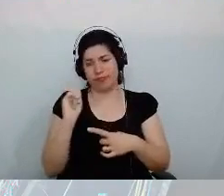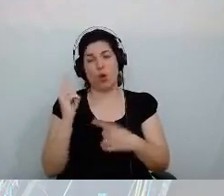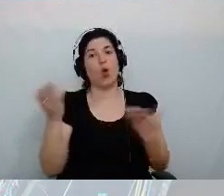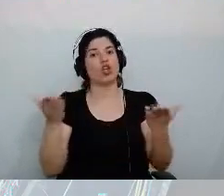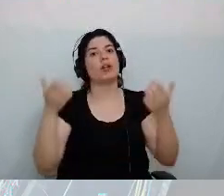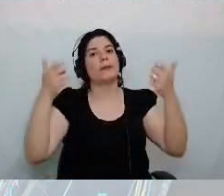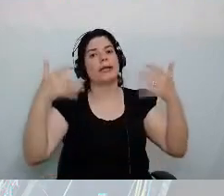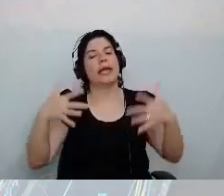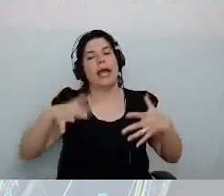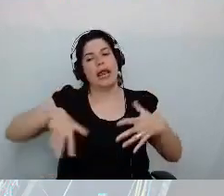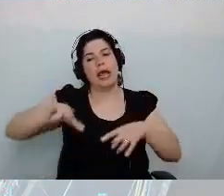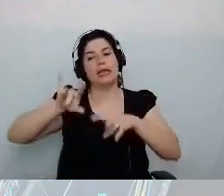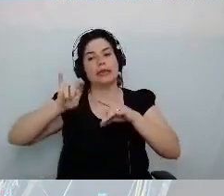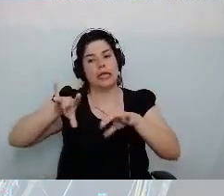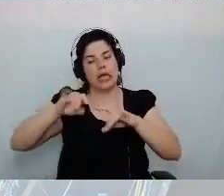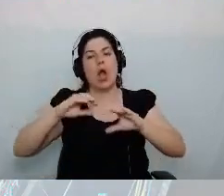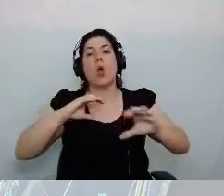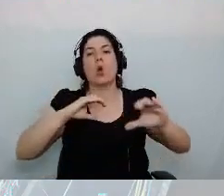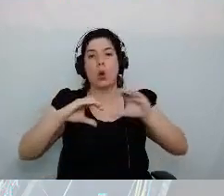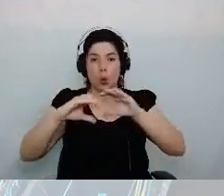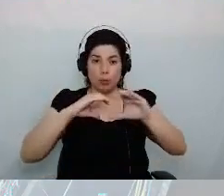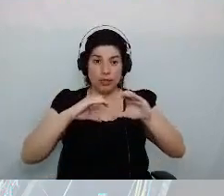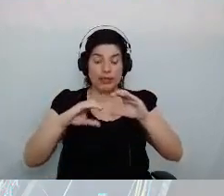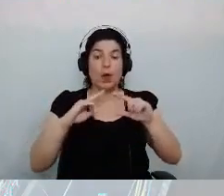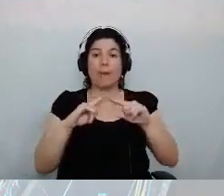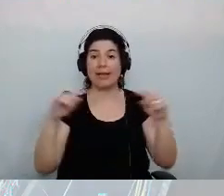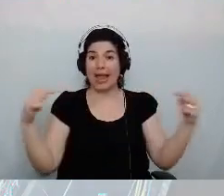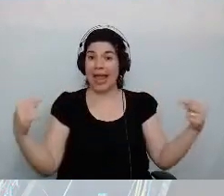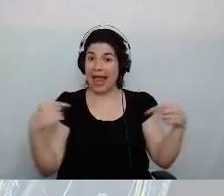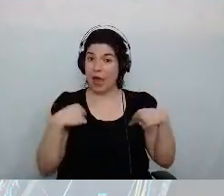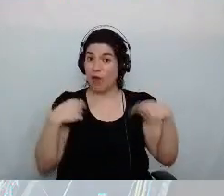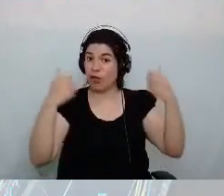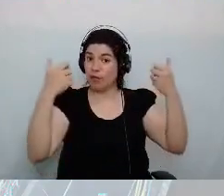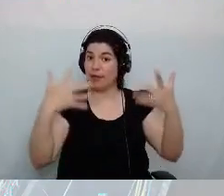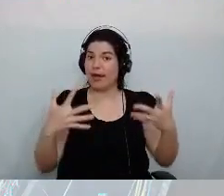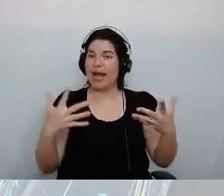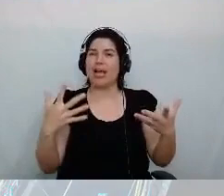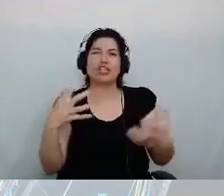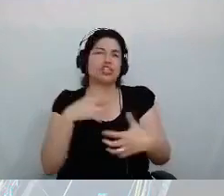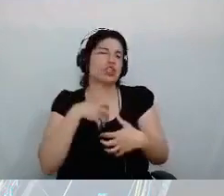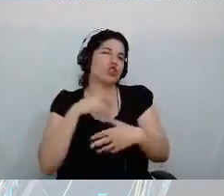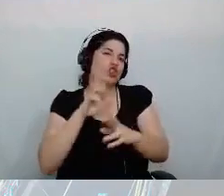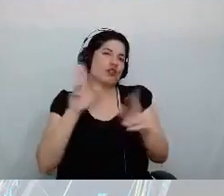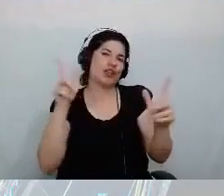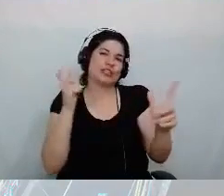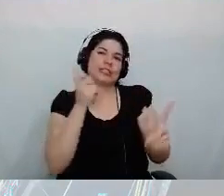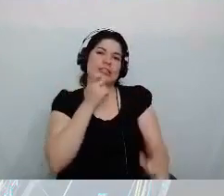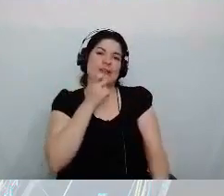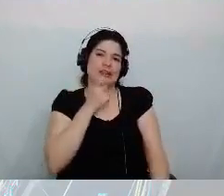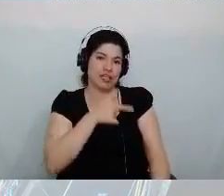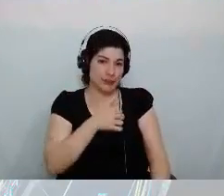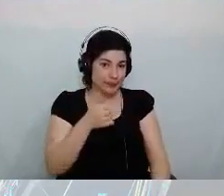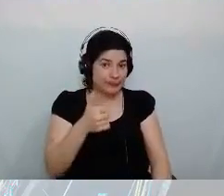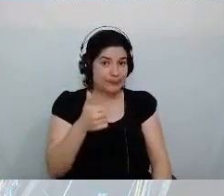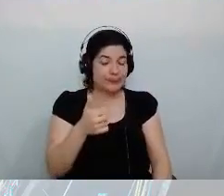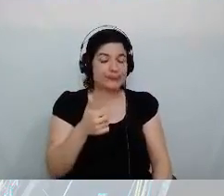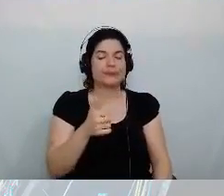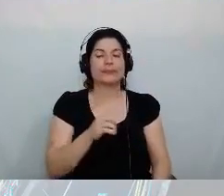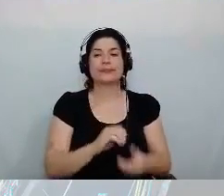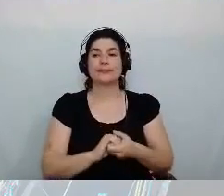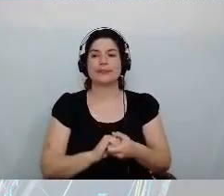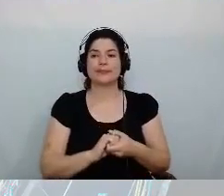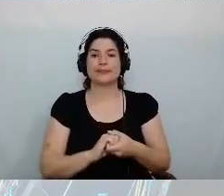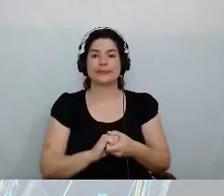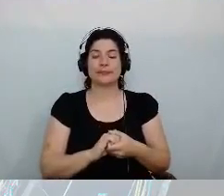técnico, que é comunicação, mas eu vou falar de um jeito divertido, de um jeito diferente para vocês. Tudo bem?